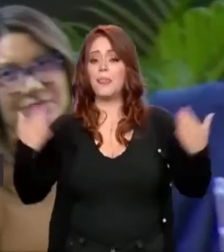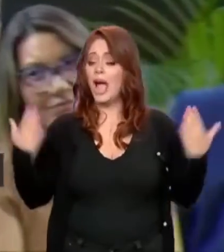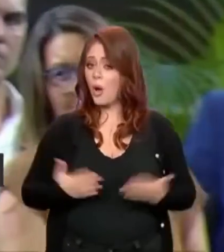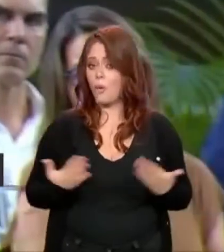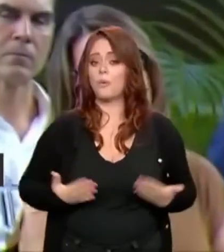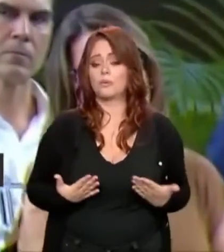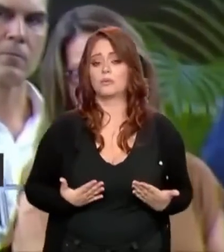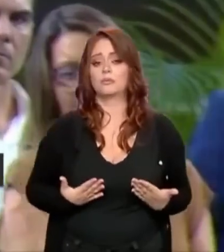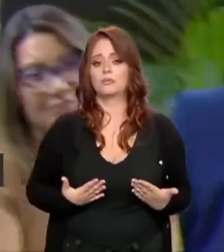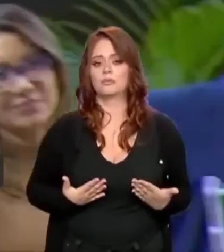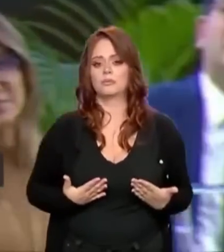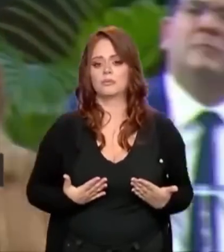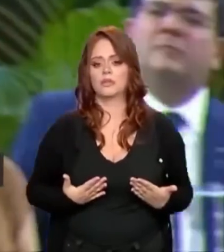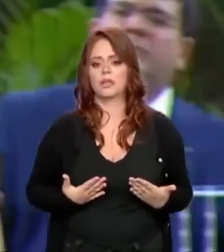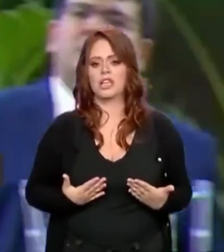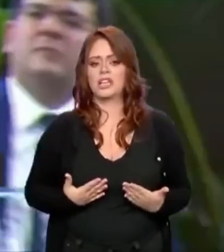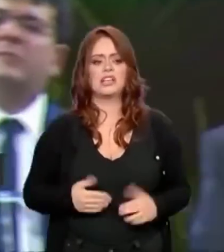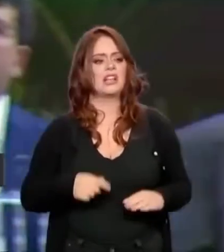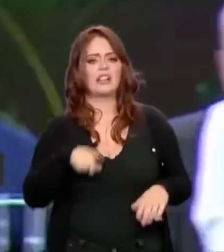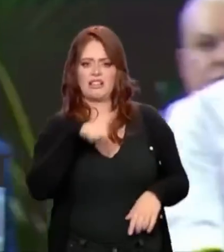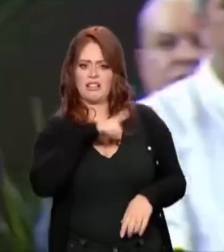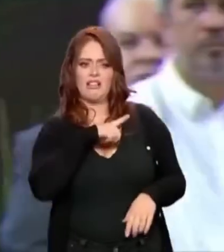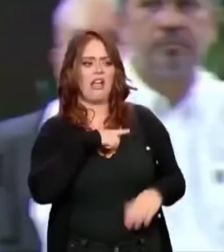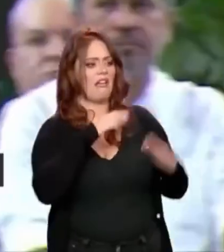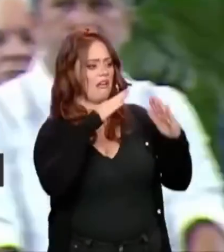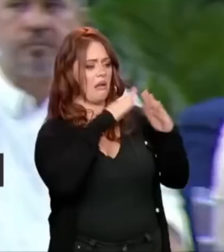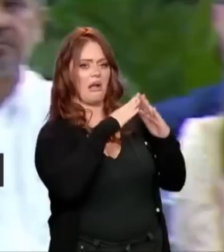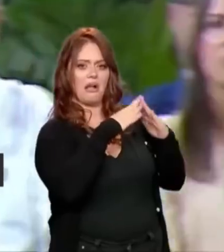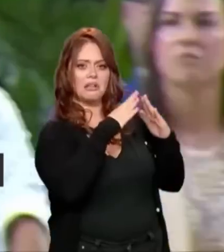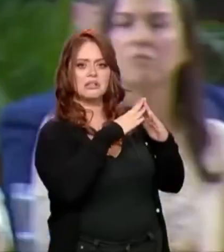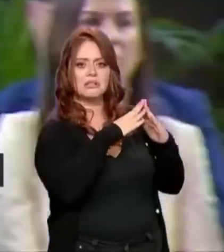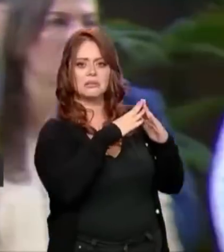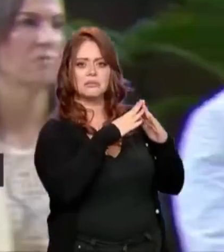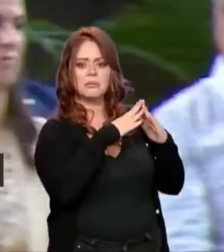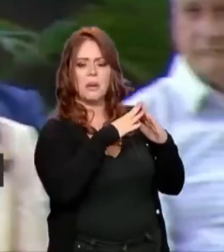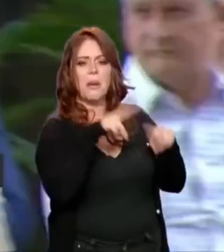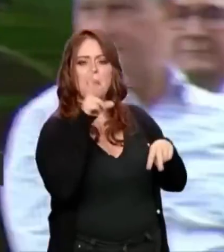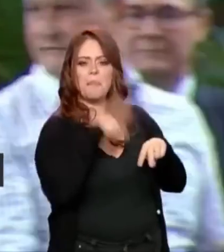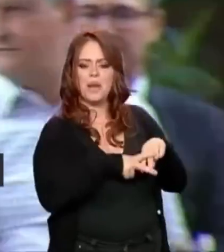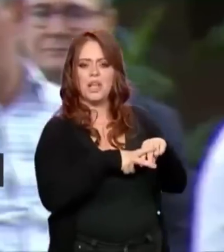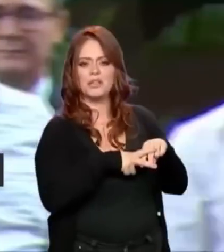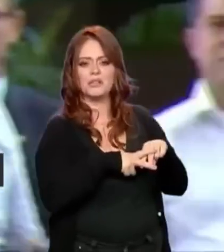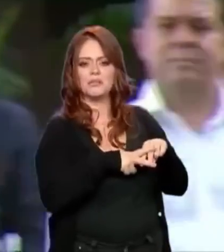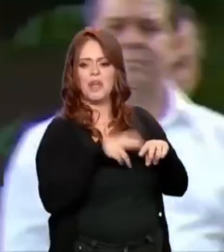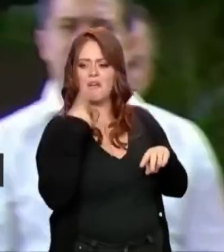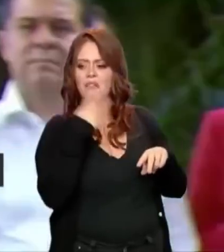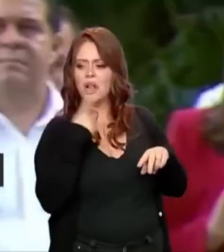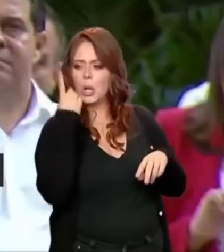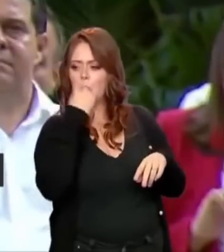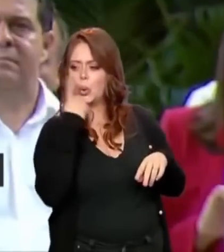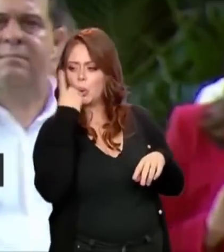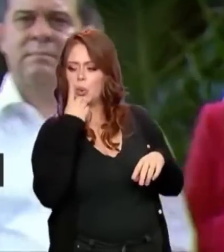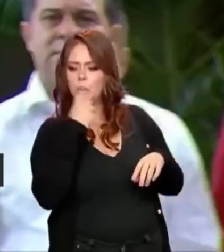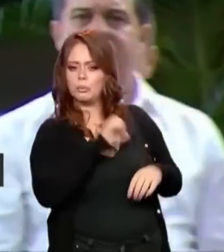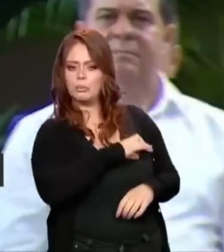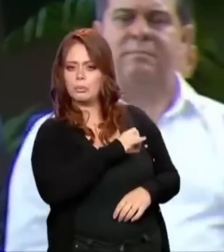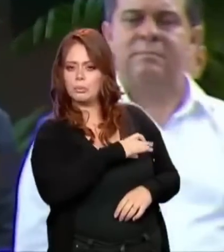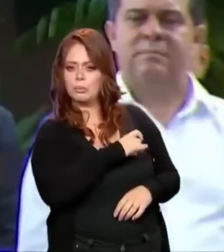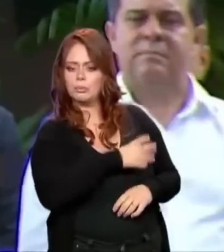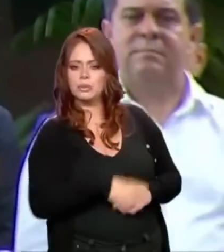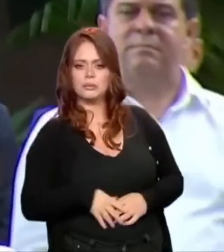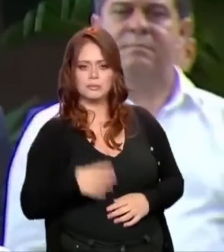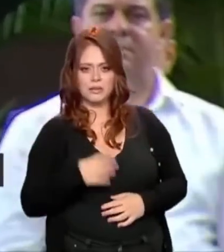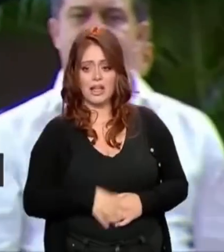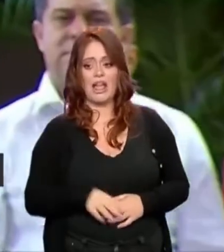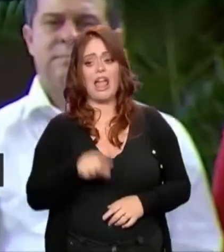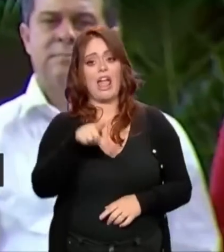Agora, está dedicada com o rabinho preso, está prestando depoimento. Ele